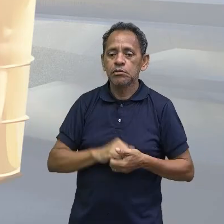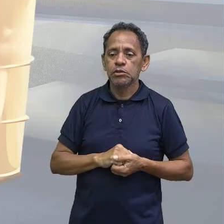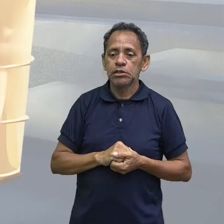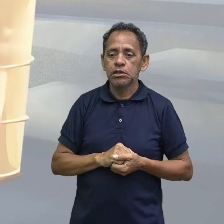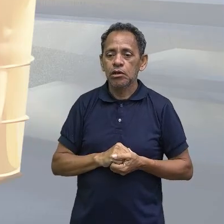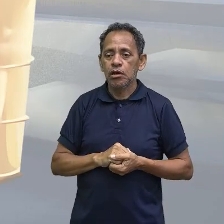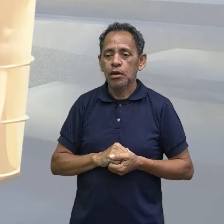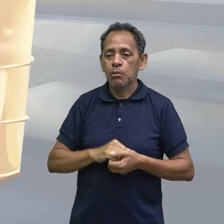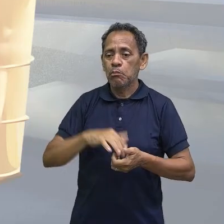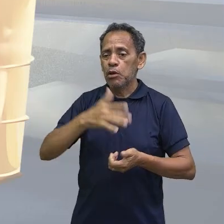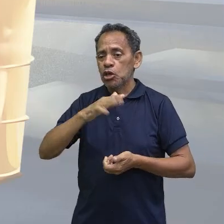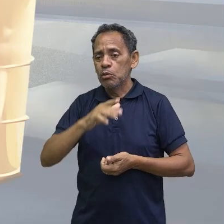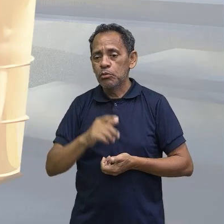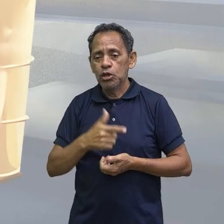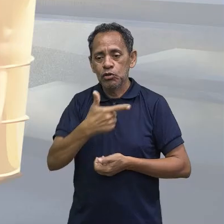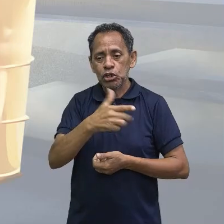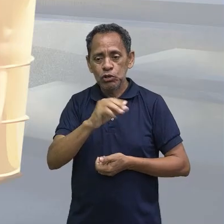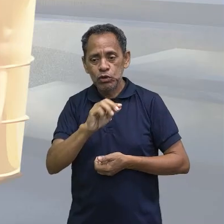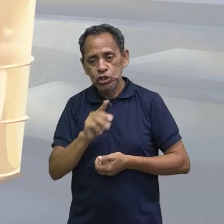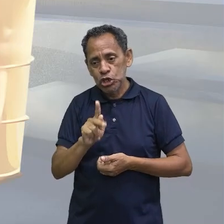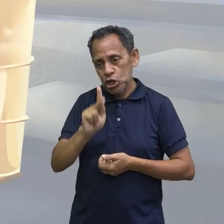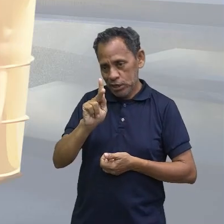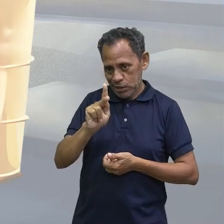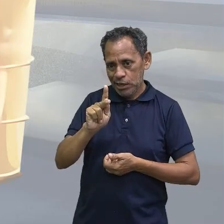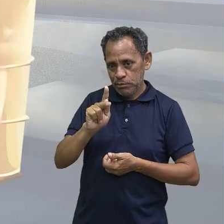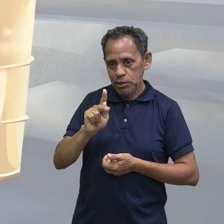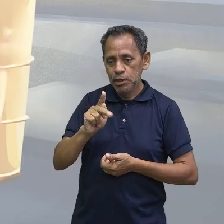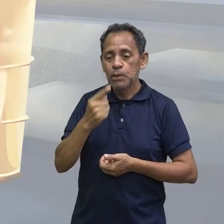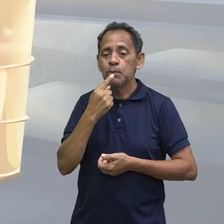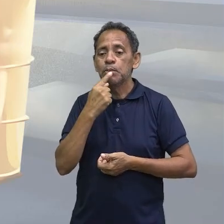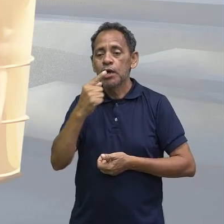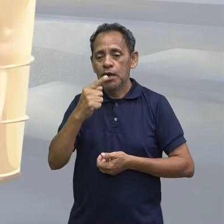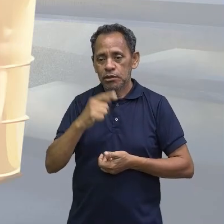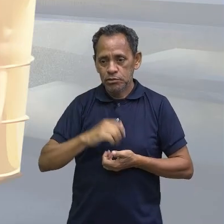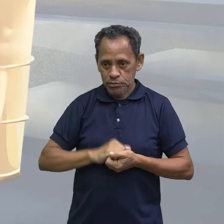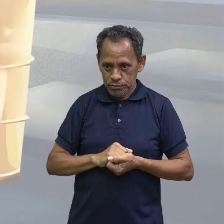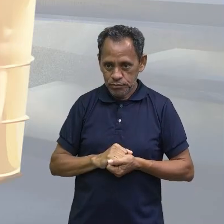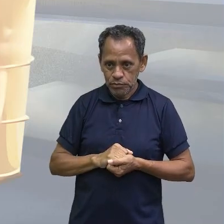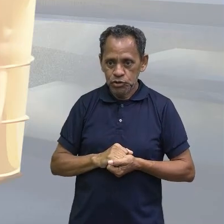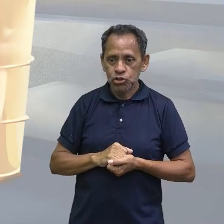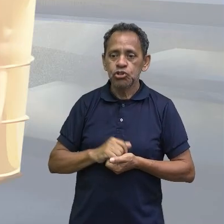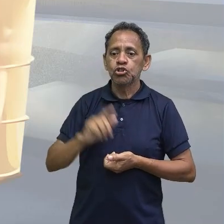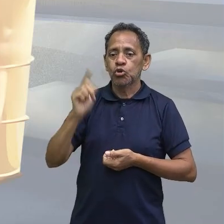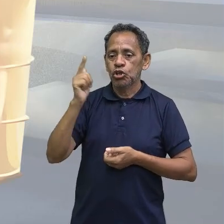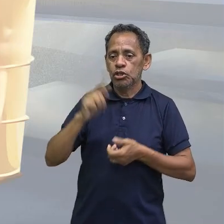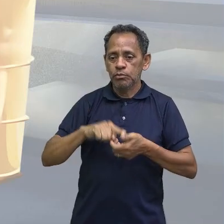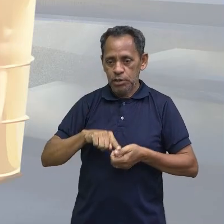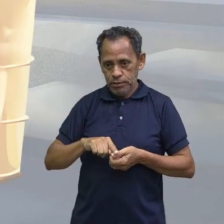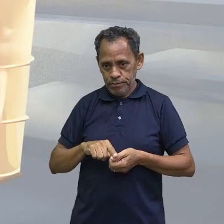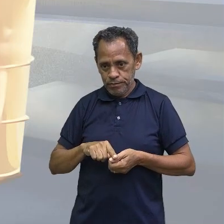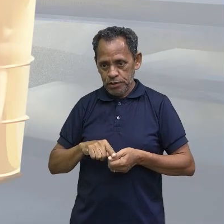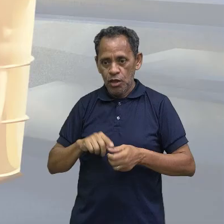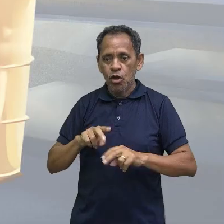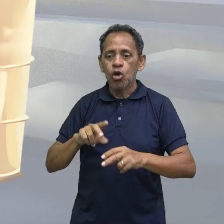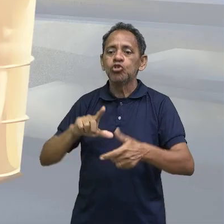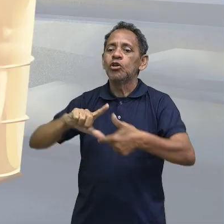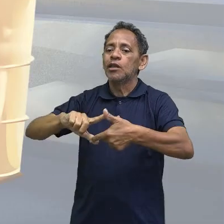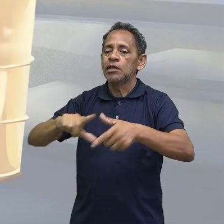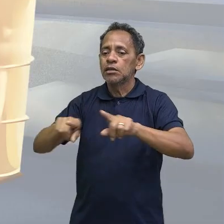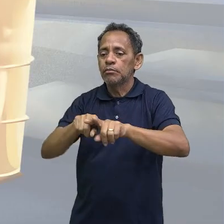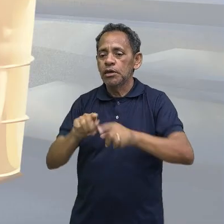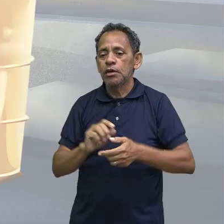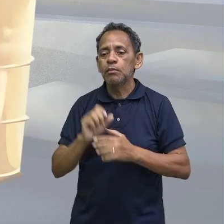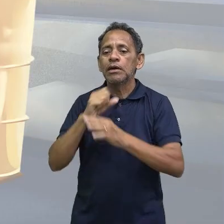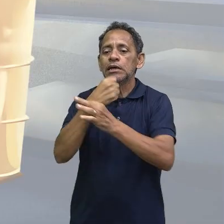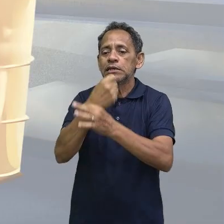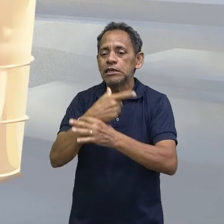20 quilômetros de Goiânia. O depósito foi projetado para isolar o material radioativo do meio ambiente e da população e para